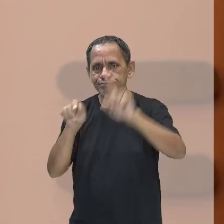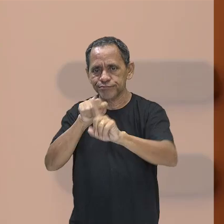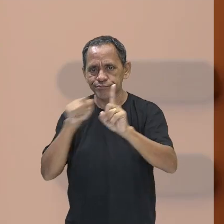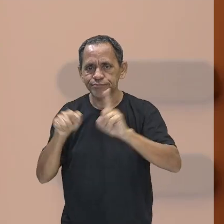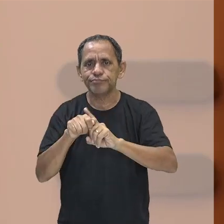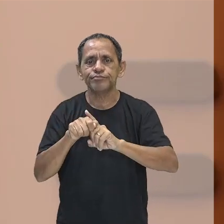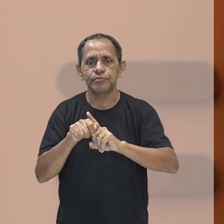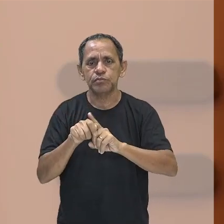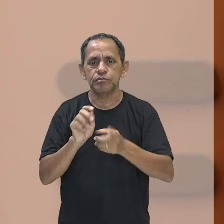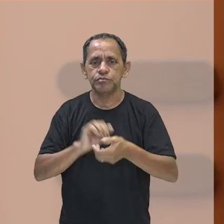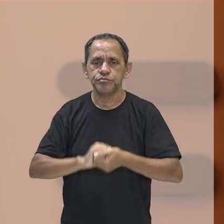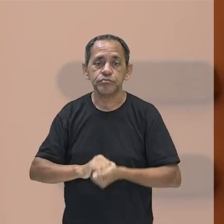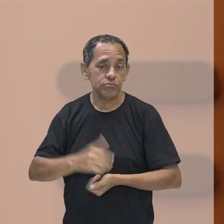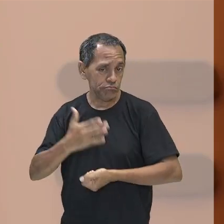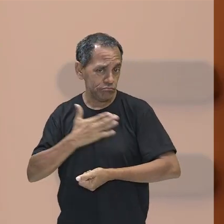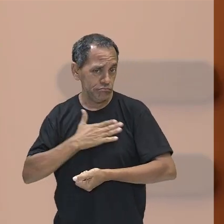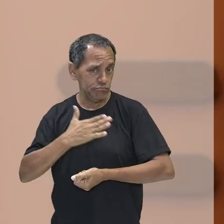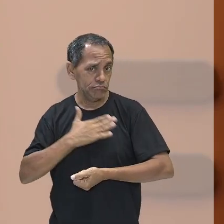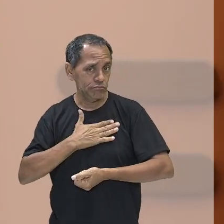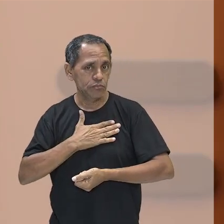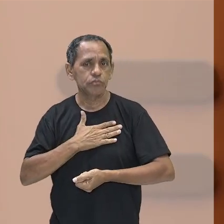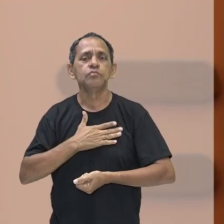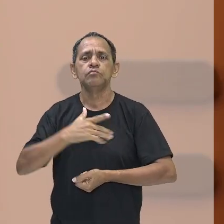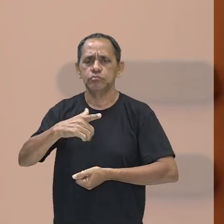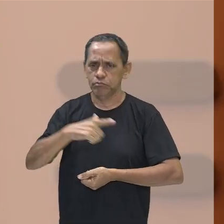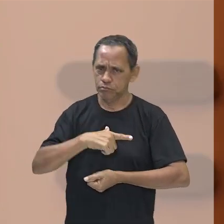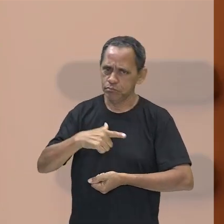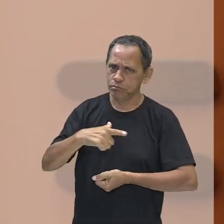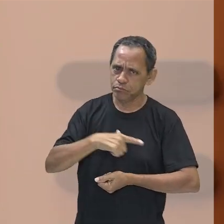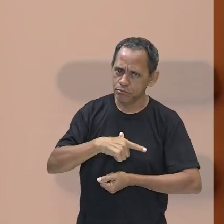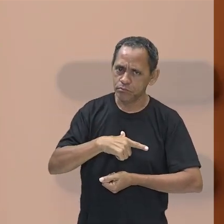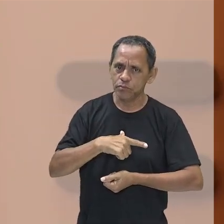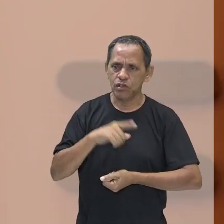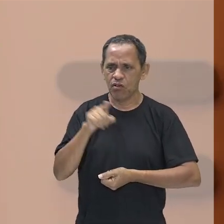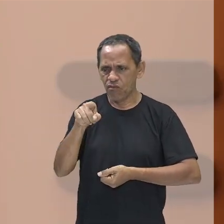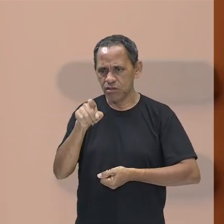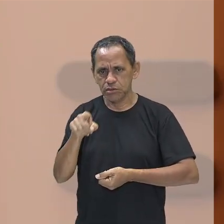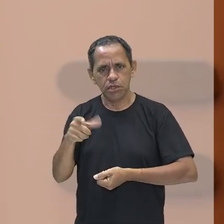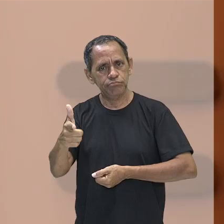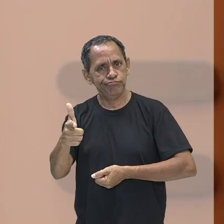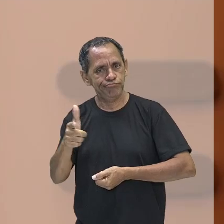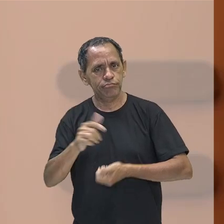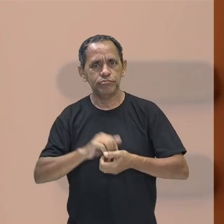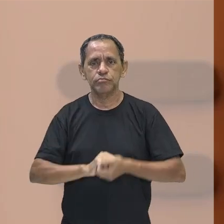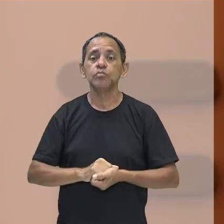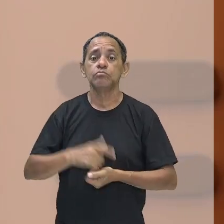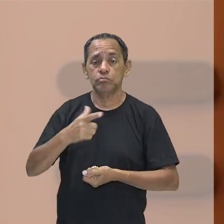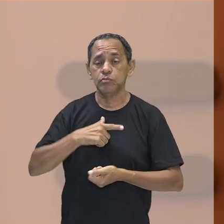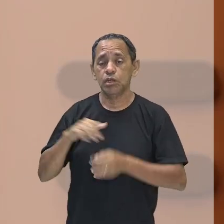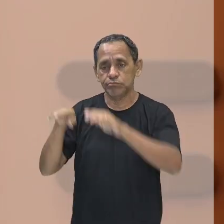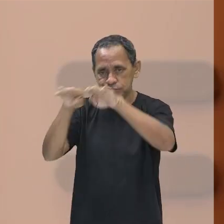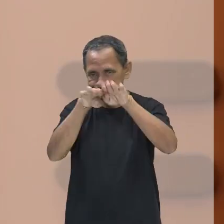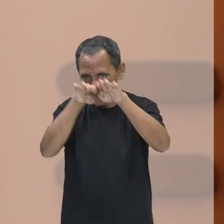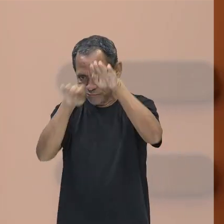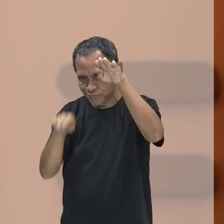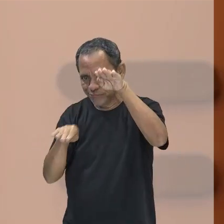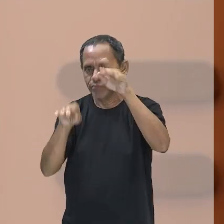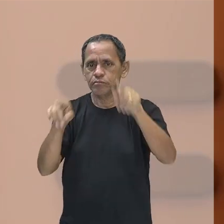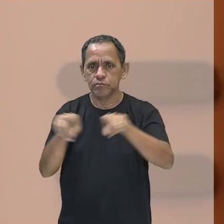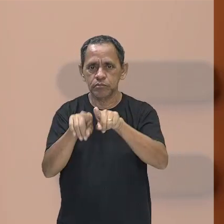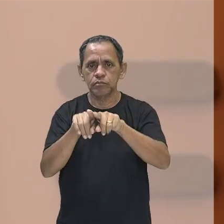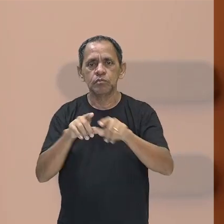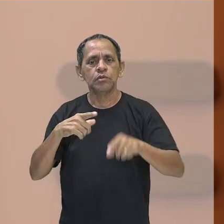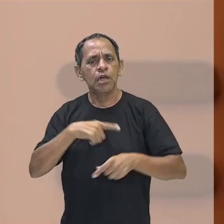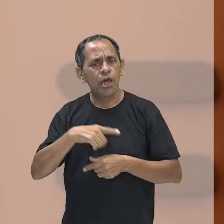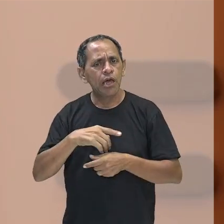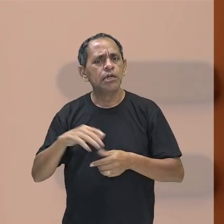meu, eu tenho e você não tem, a gente vê que já surge também a desigualdade, gente. E a gente vê também que existem grupos